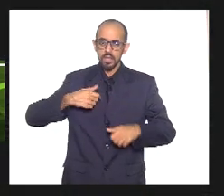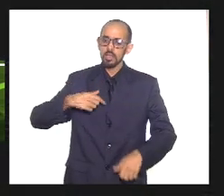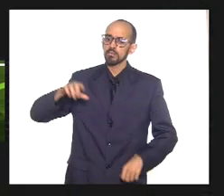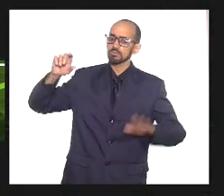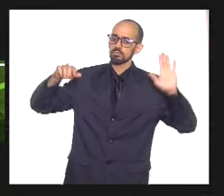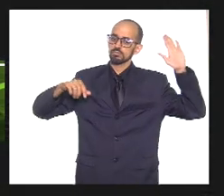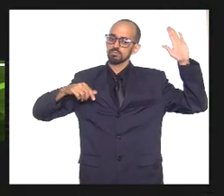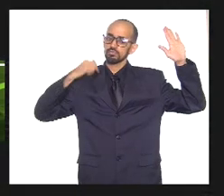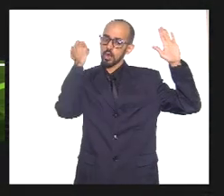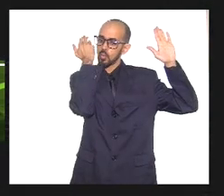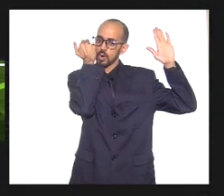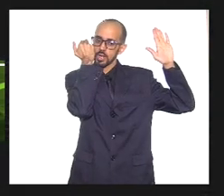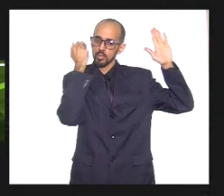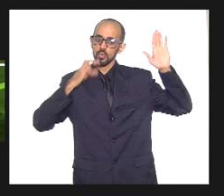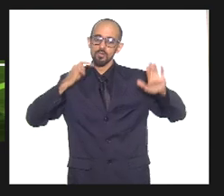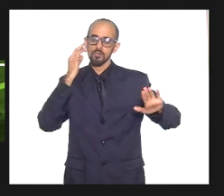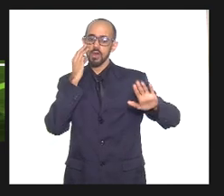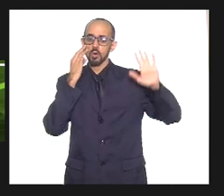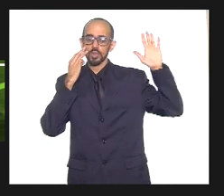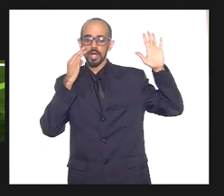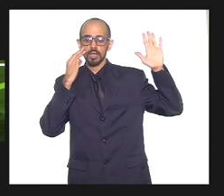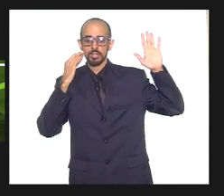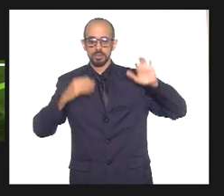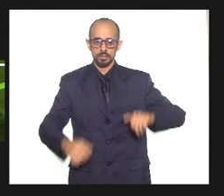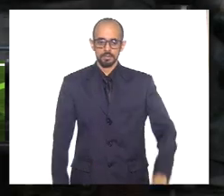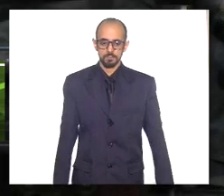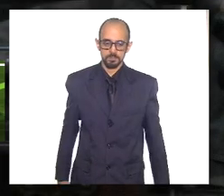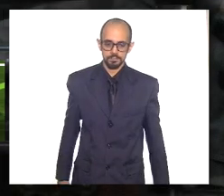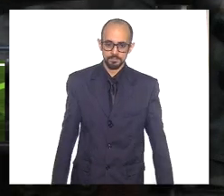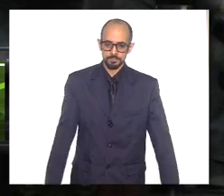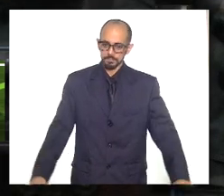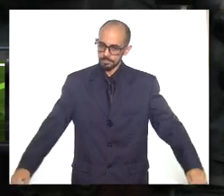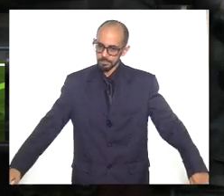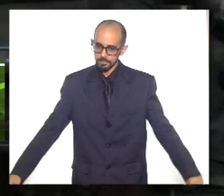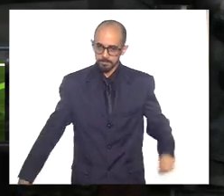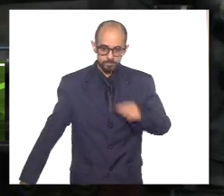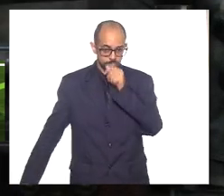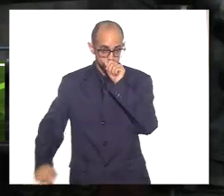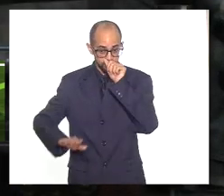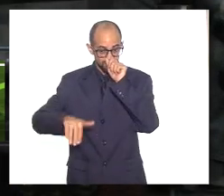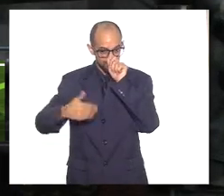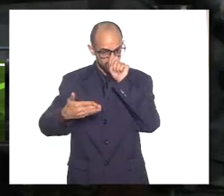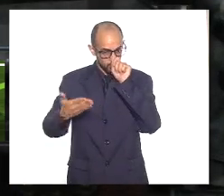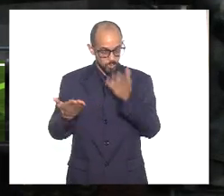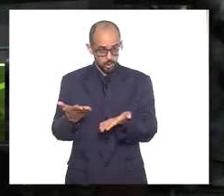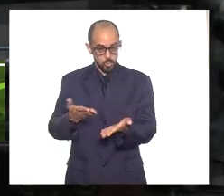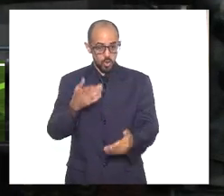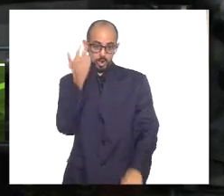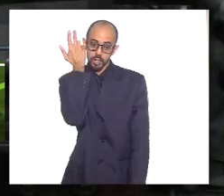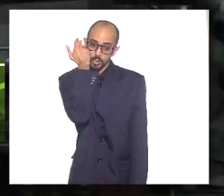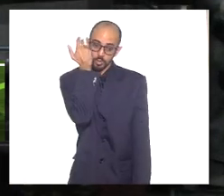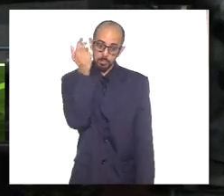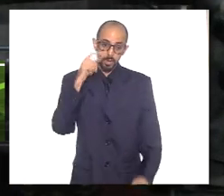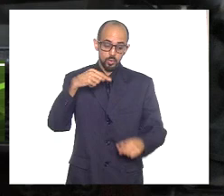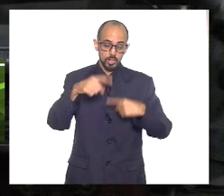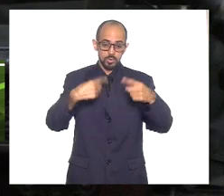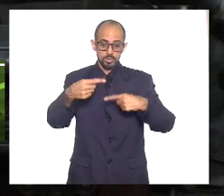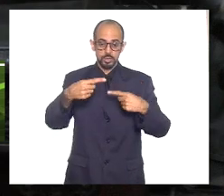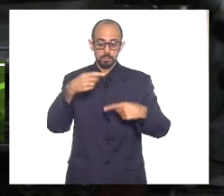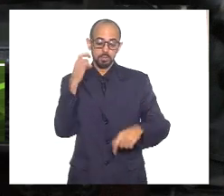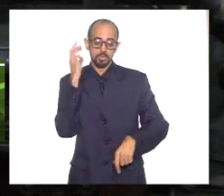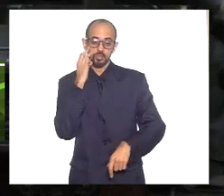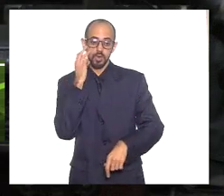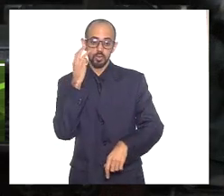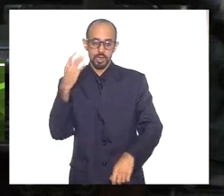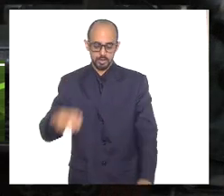Quero falar. Eu também, presidente Márcio, gostaria de falar. Então, passo a palavra ao deputado Eliomar Coelho e, após, o